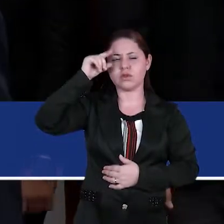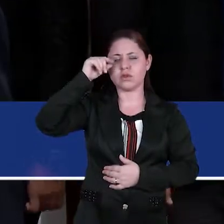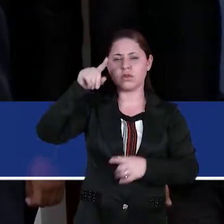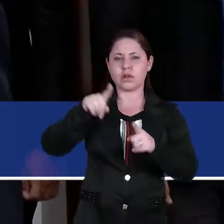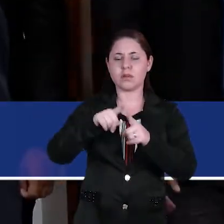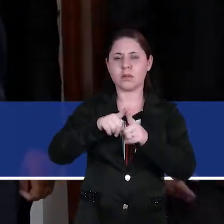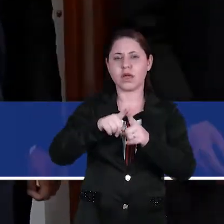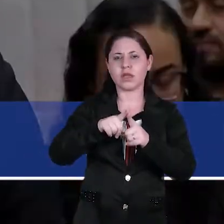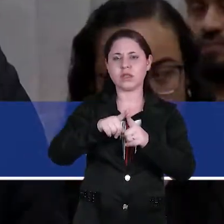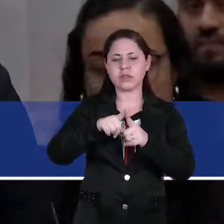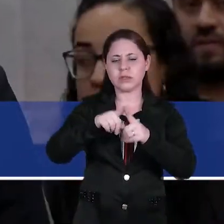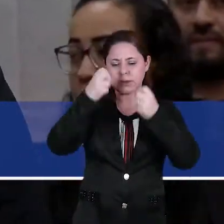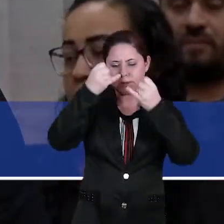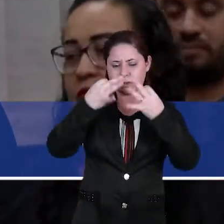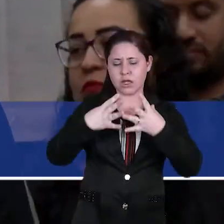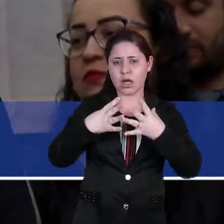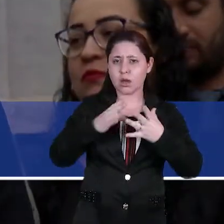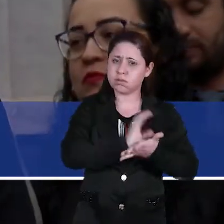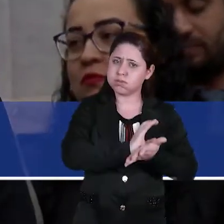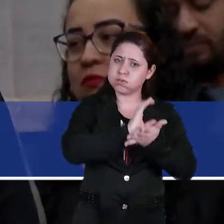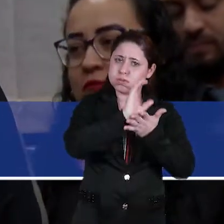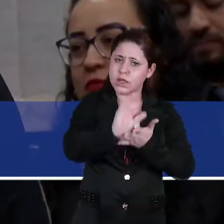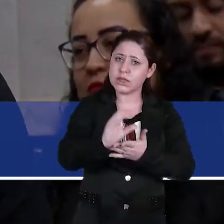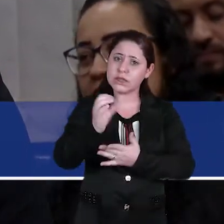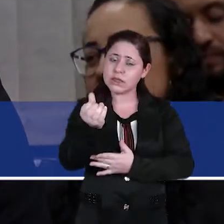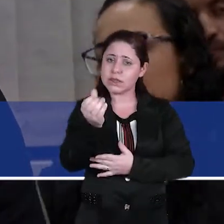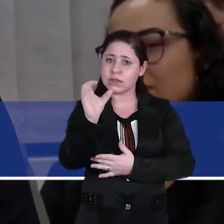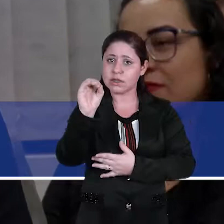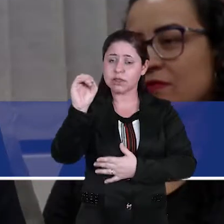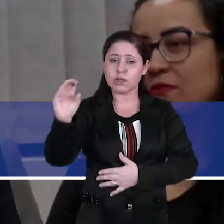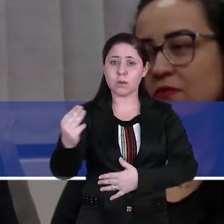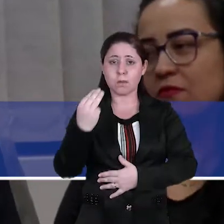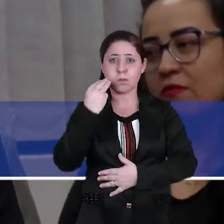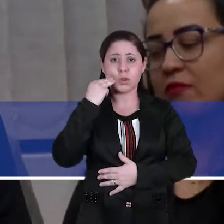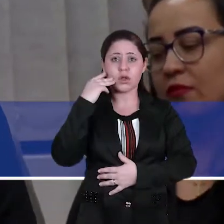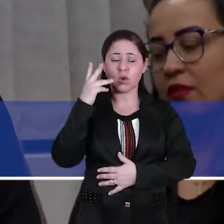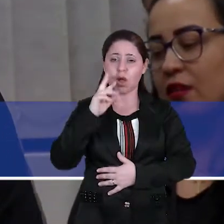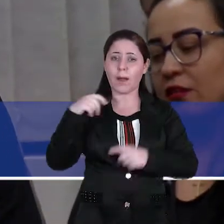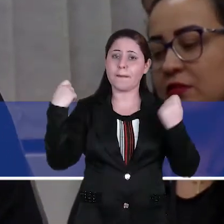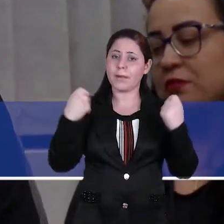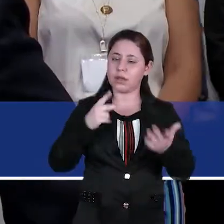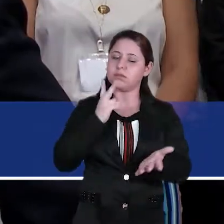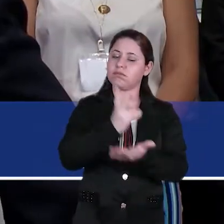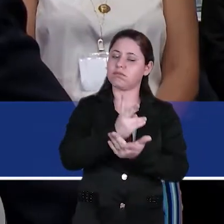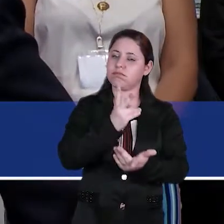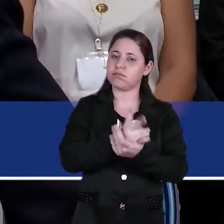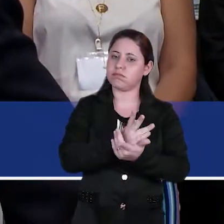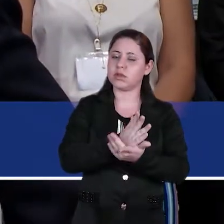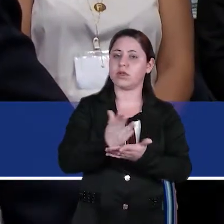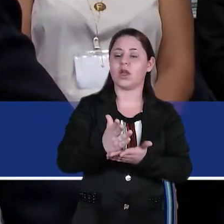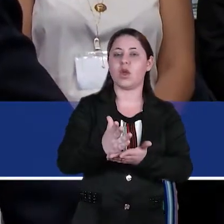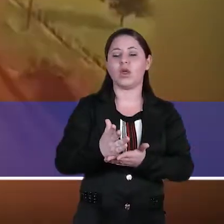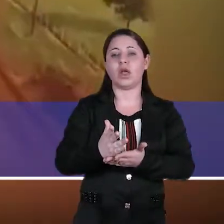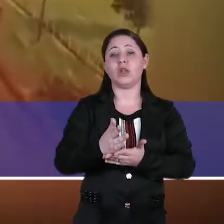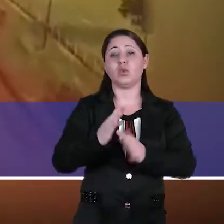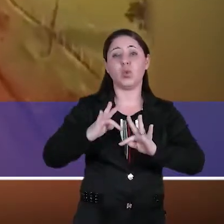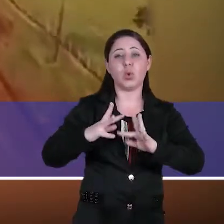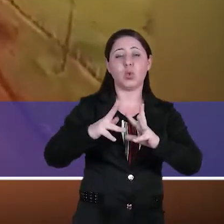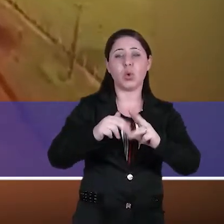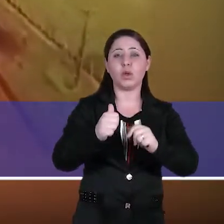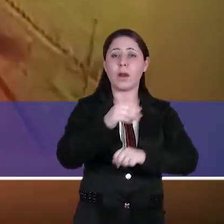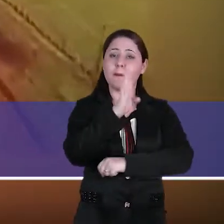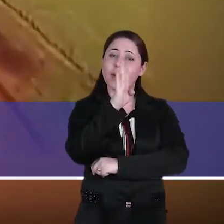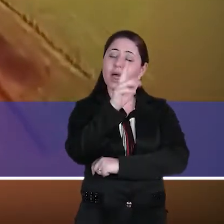Gerson Claro, do PP, reforçaram a necessidade de que o investimento estimado em R$600 milhões tenha continuidade. Ao todo,